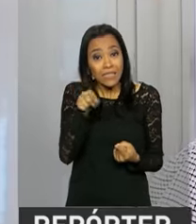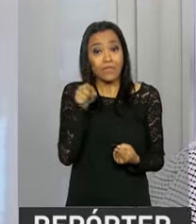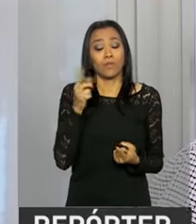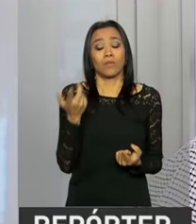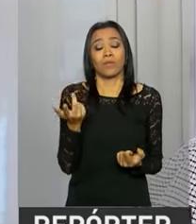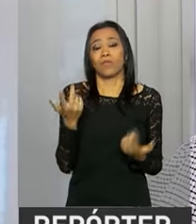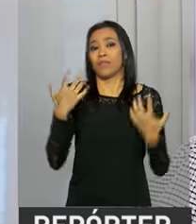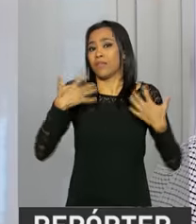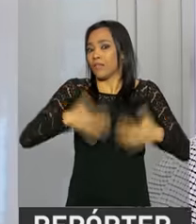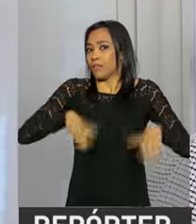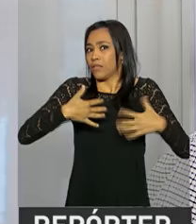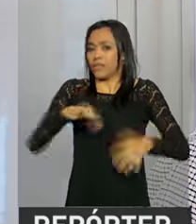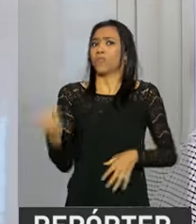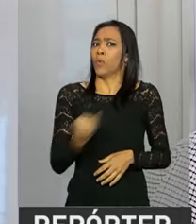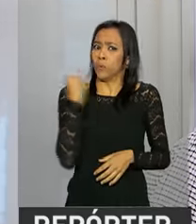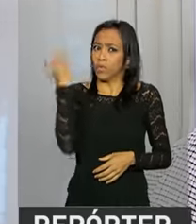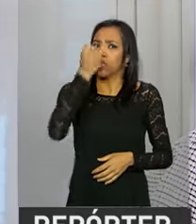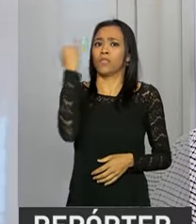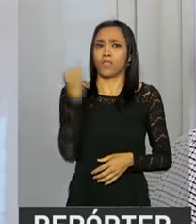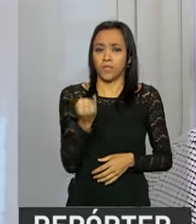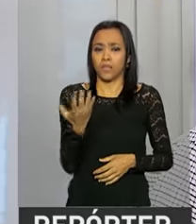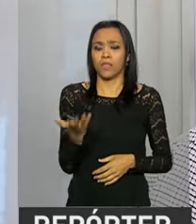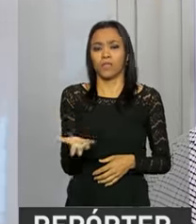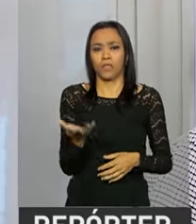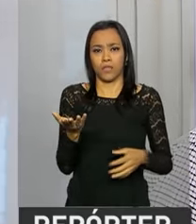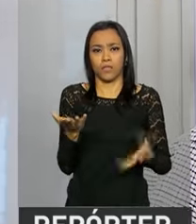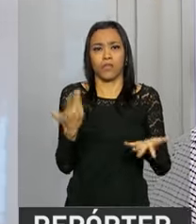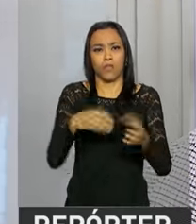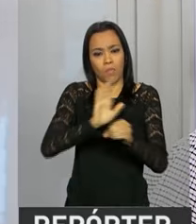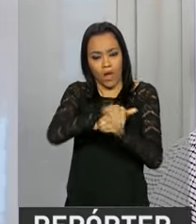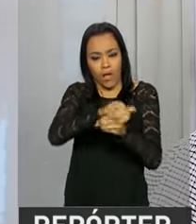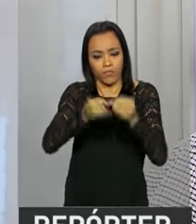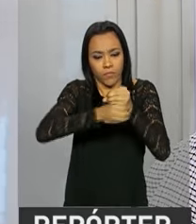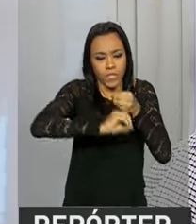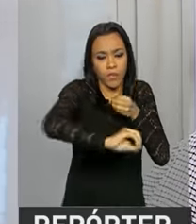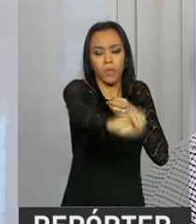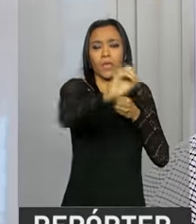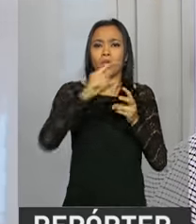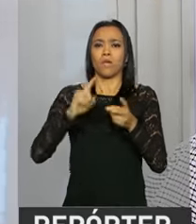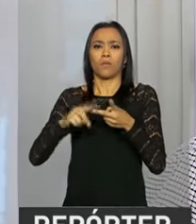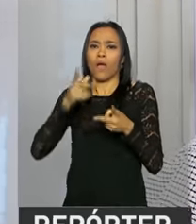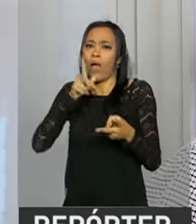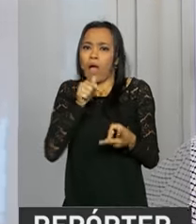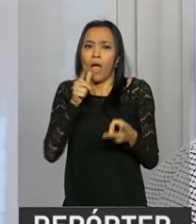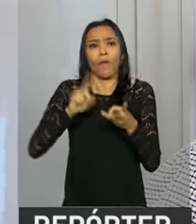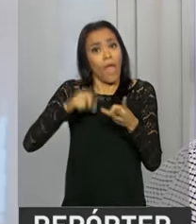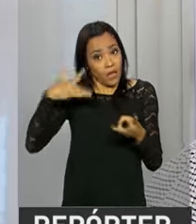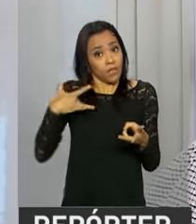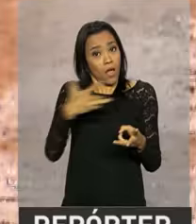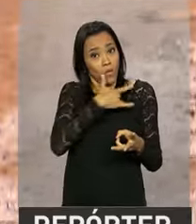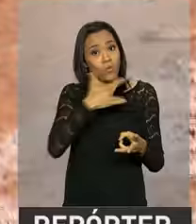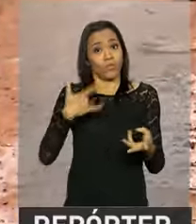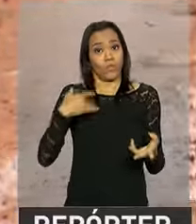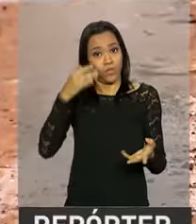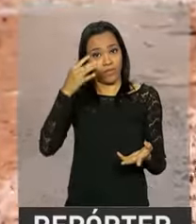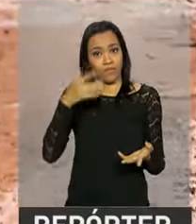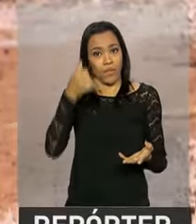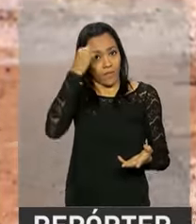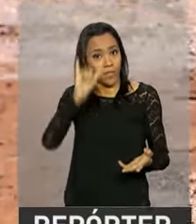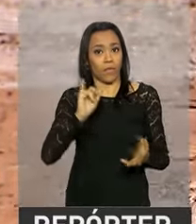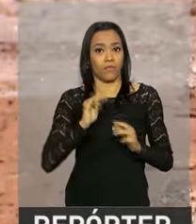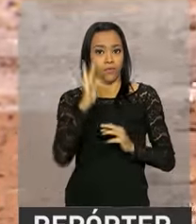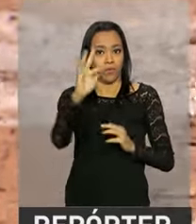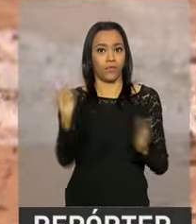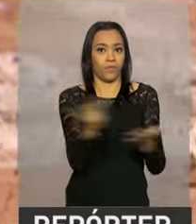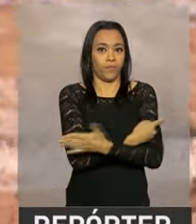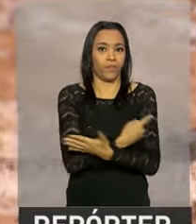são muito importantes para os investimentos na questão de saneamento investir em saneamento é investir em saúde principalmente a projeção